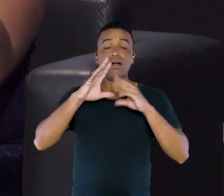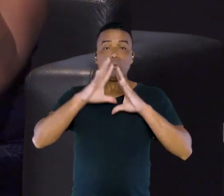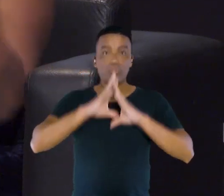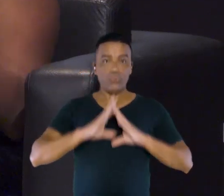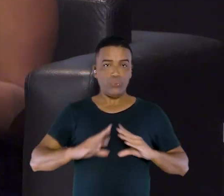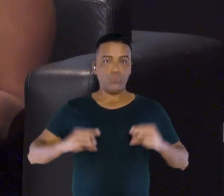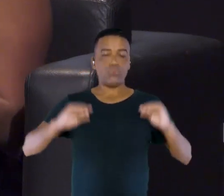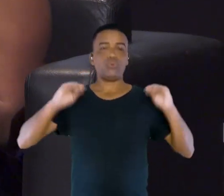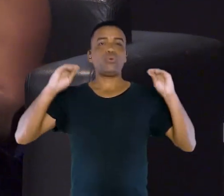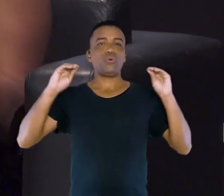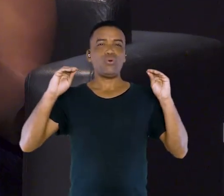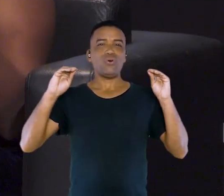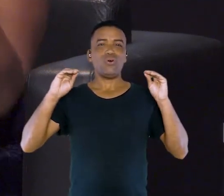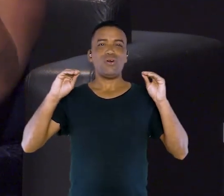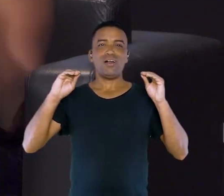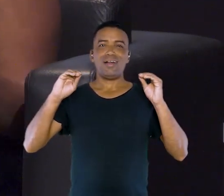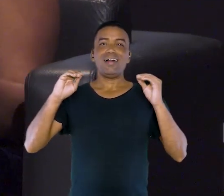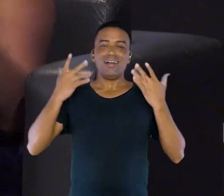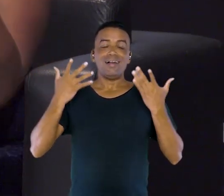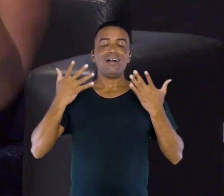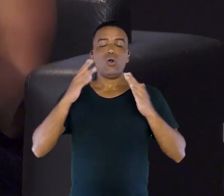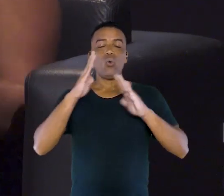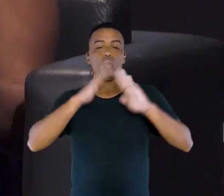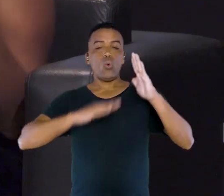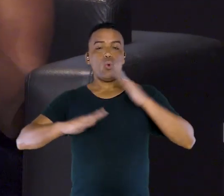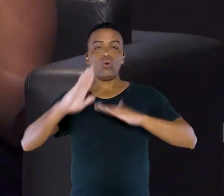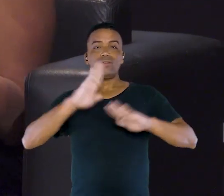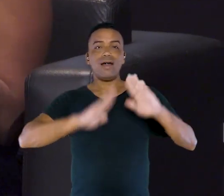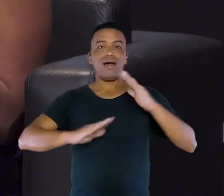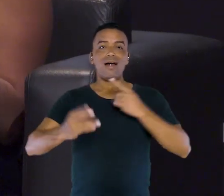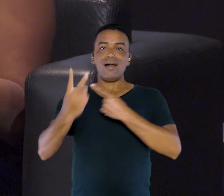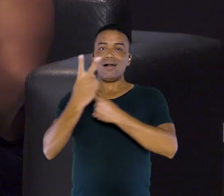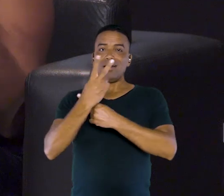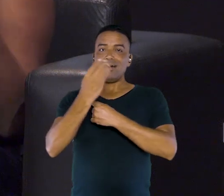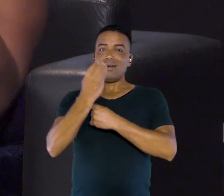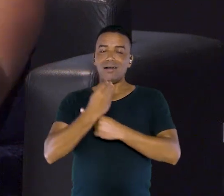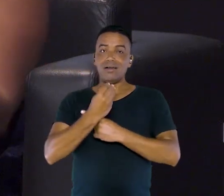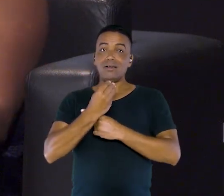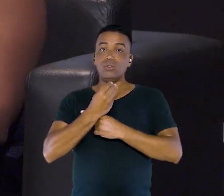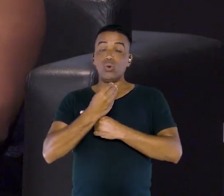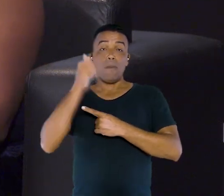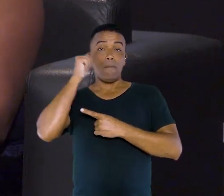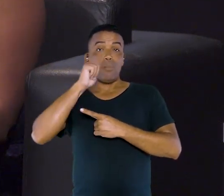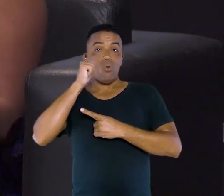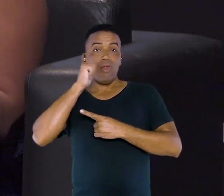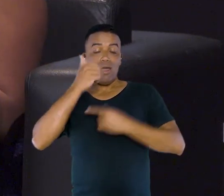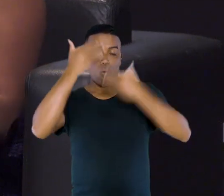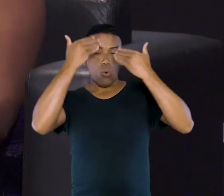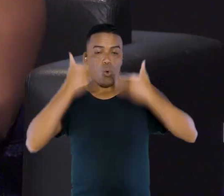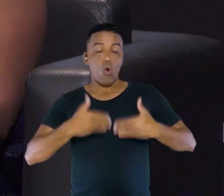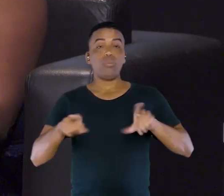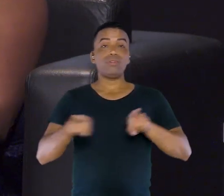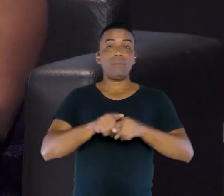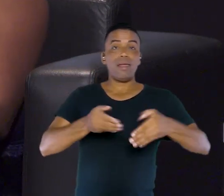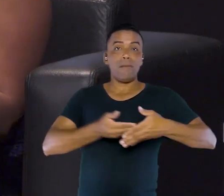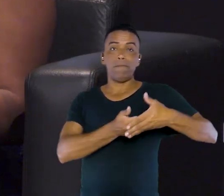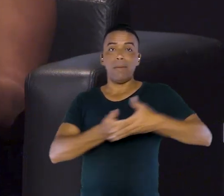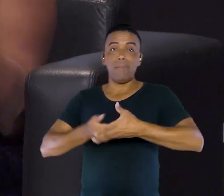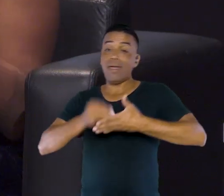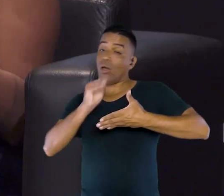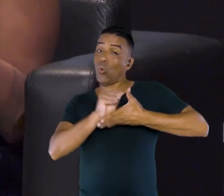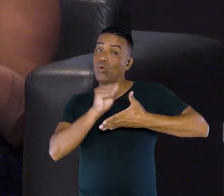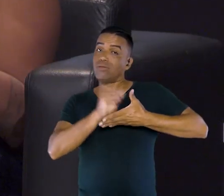ter todo o cuidado com o corpo da mulher e o corpo da criança. A gente